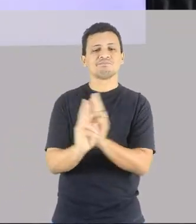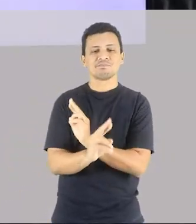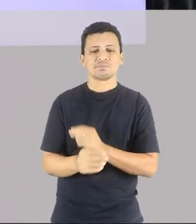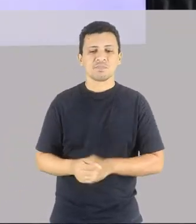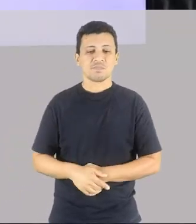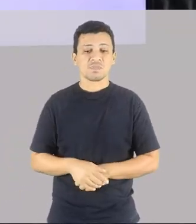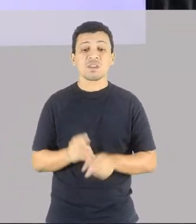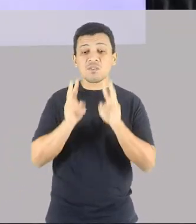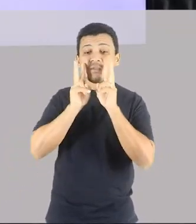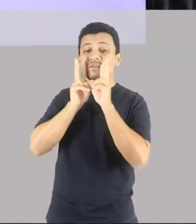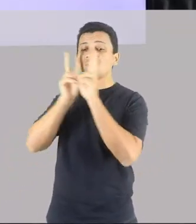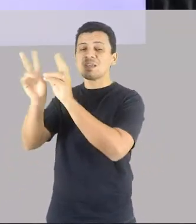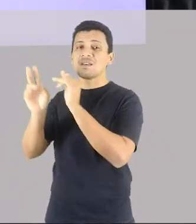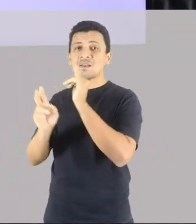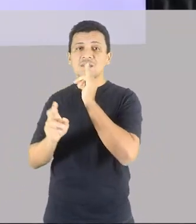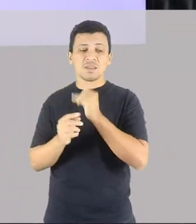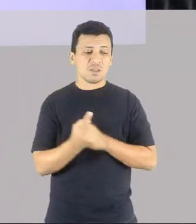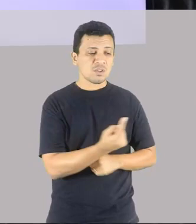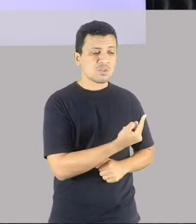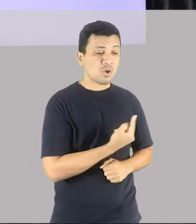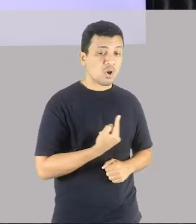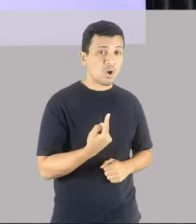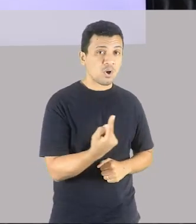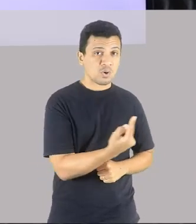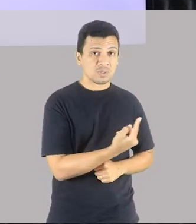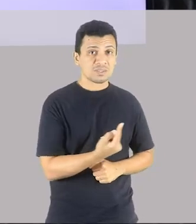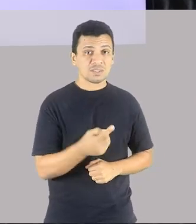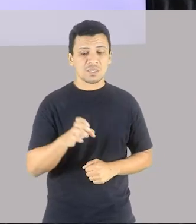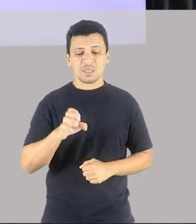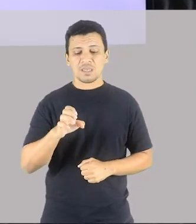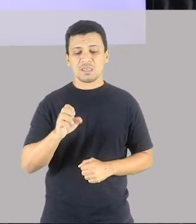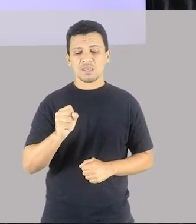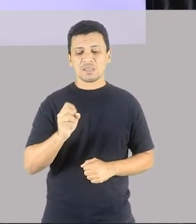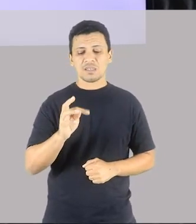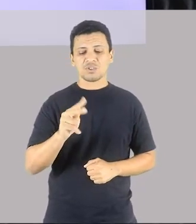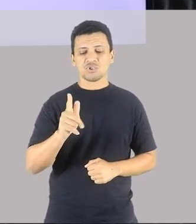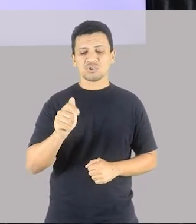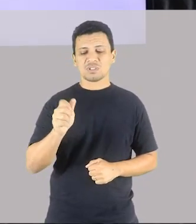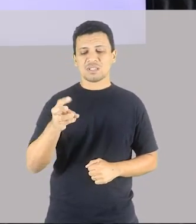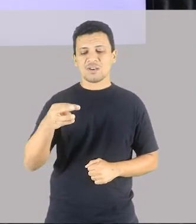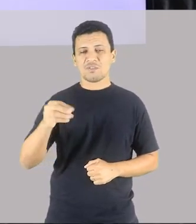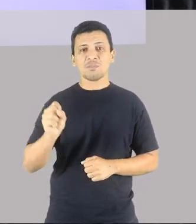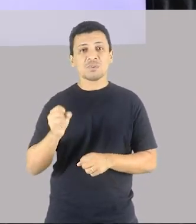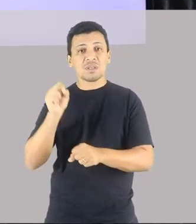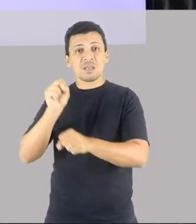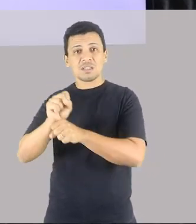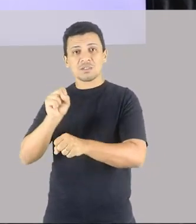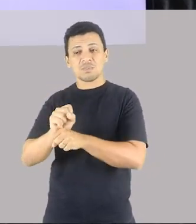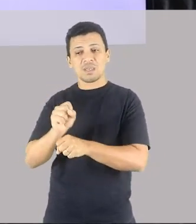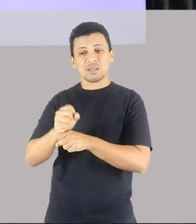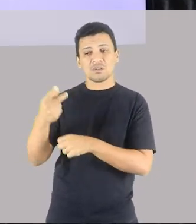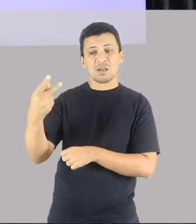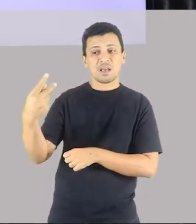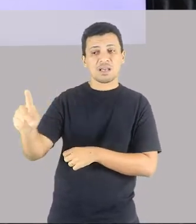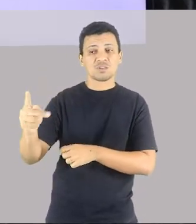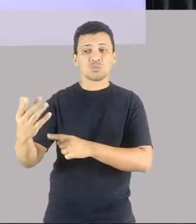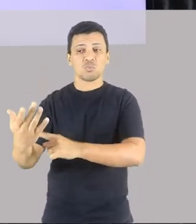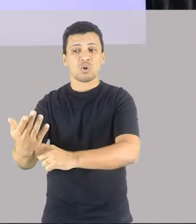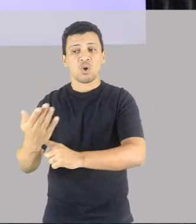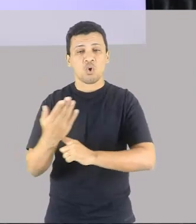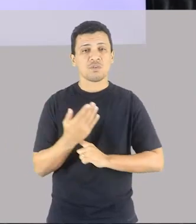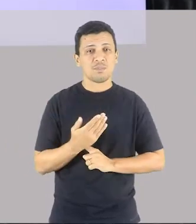exemplo, nós estávamos esperando a sua colaboração. Nitidamente, a sua colaboração